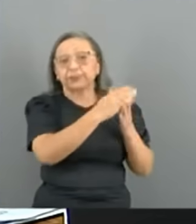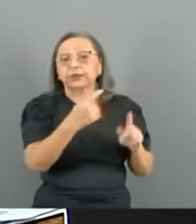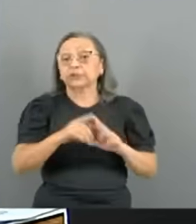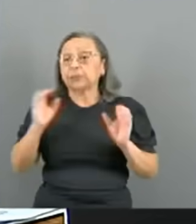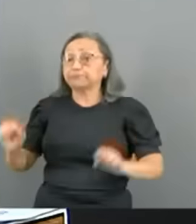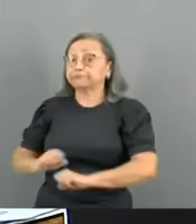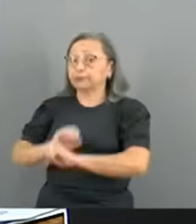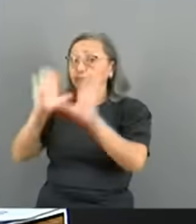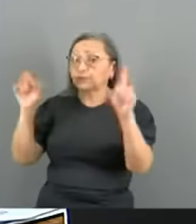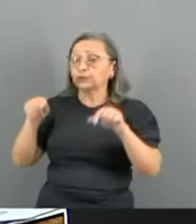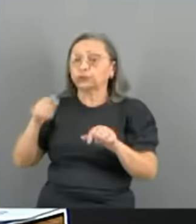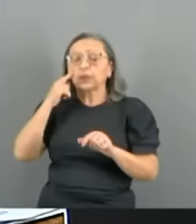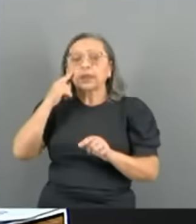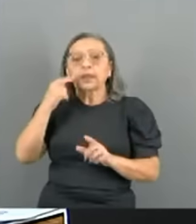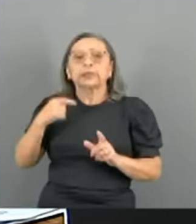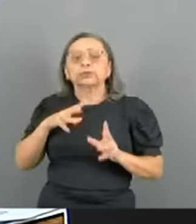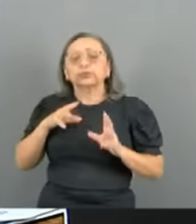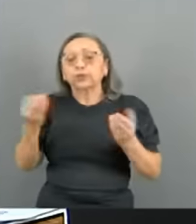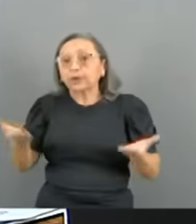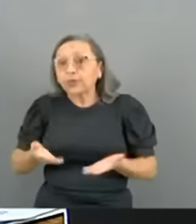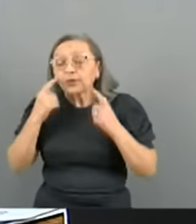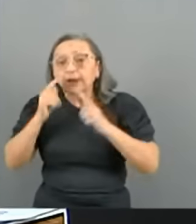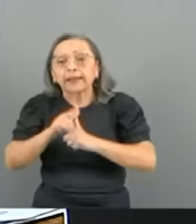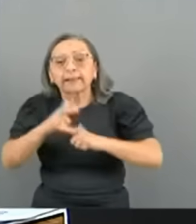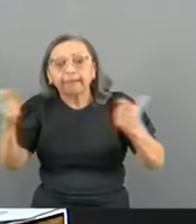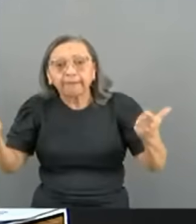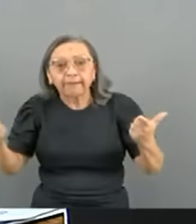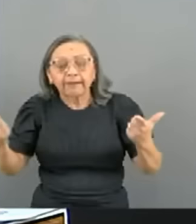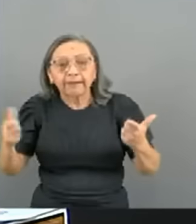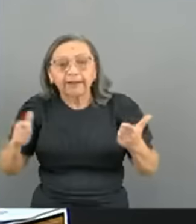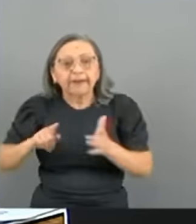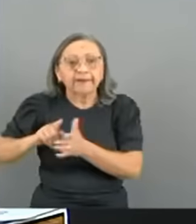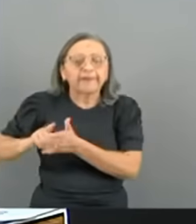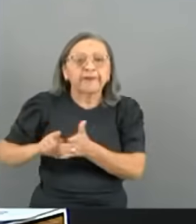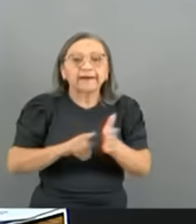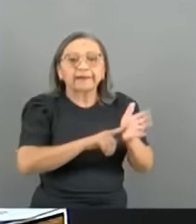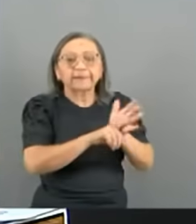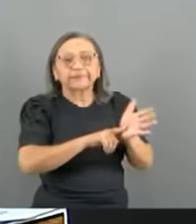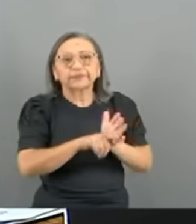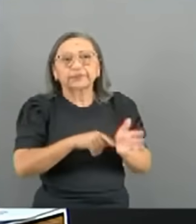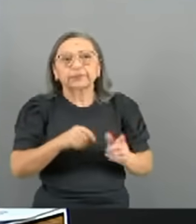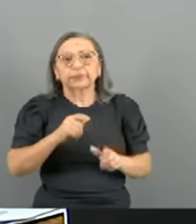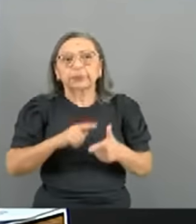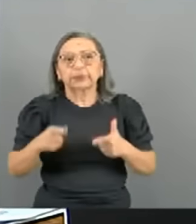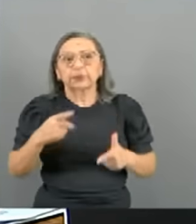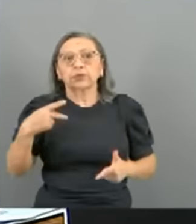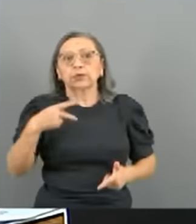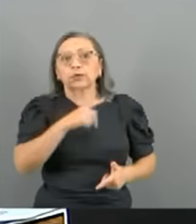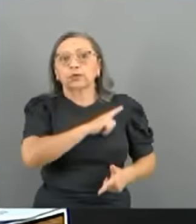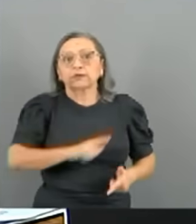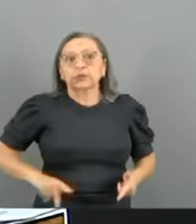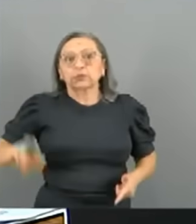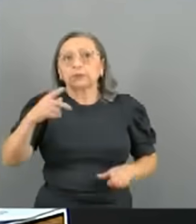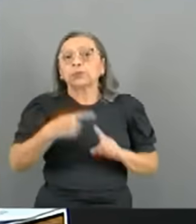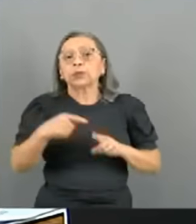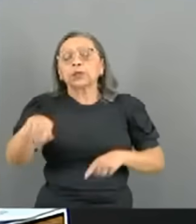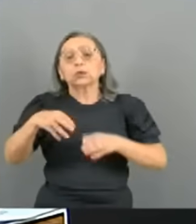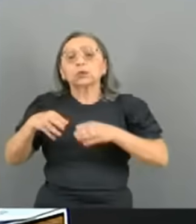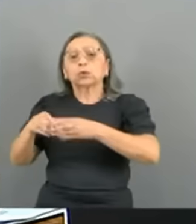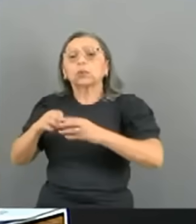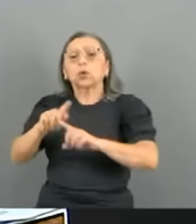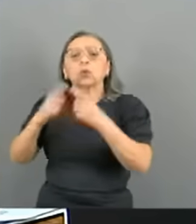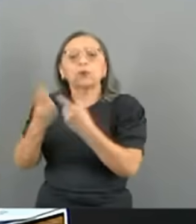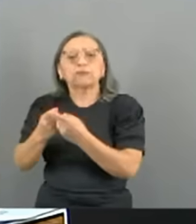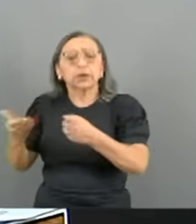gráficos mostram as fraudes no governo Lula, por que a base não assinou a CPMI, que a